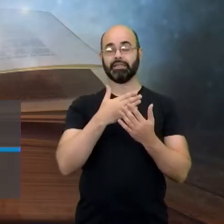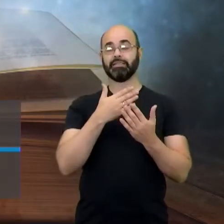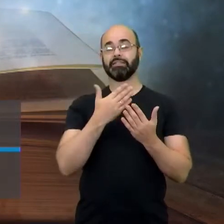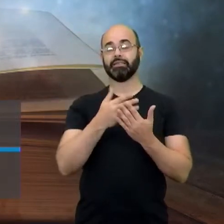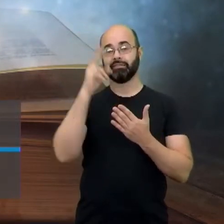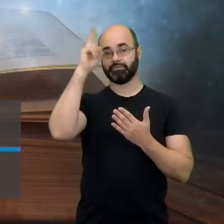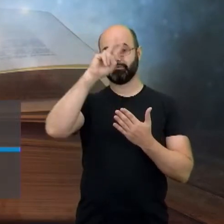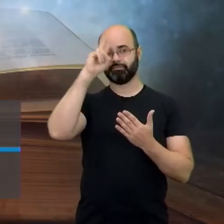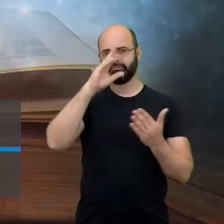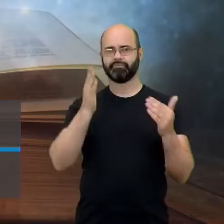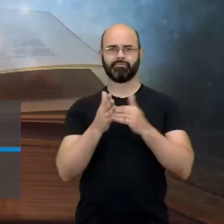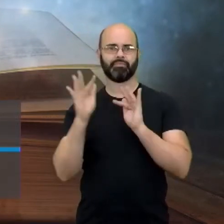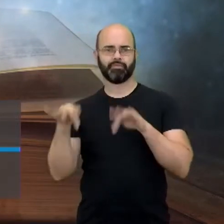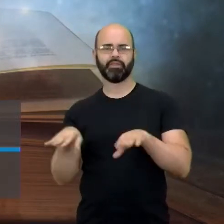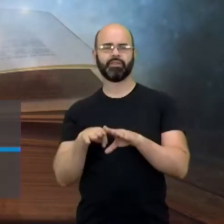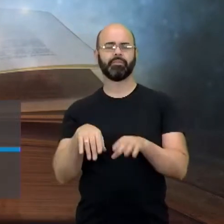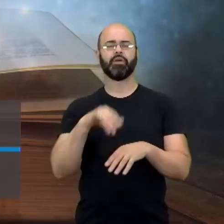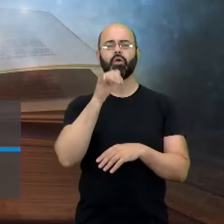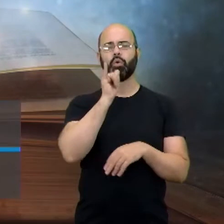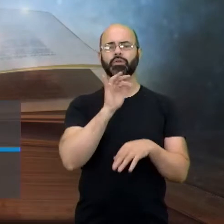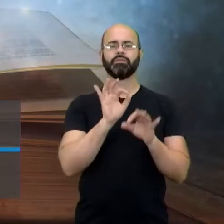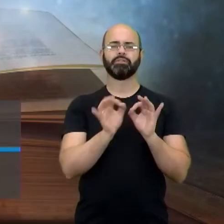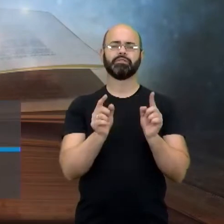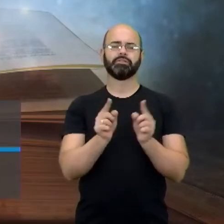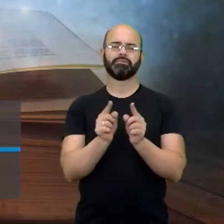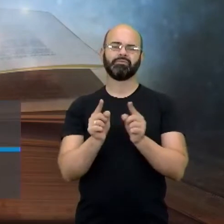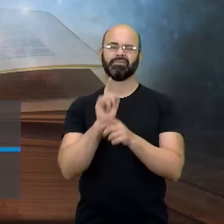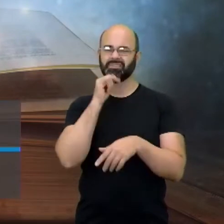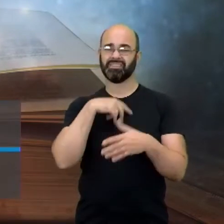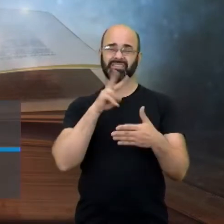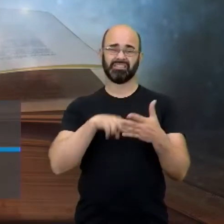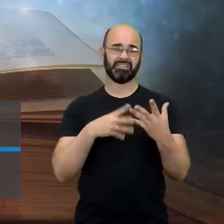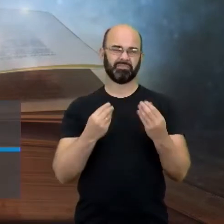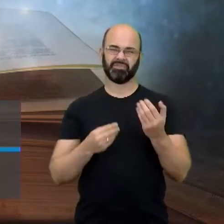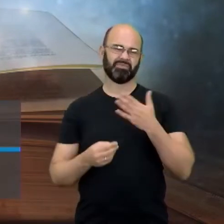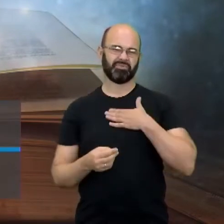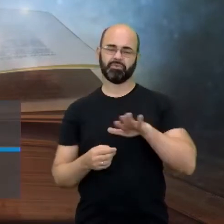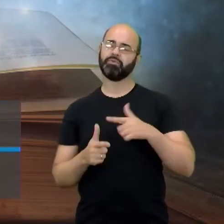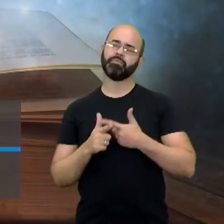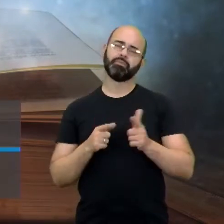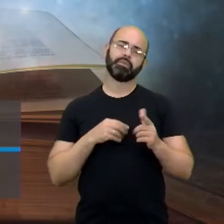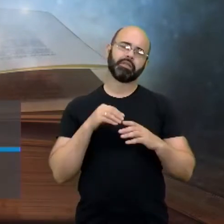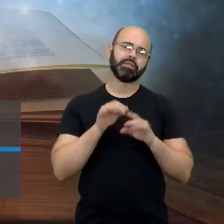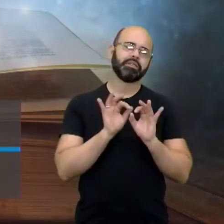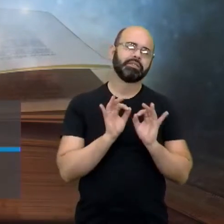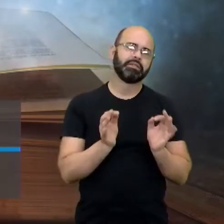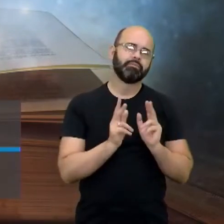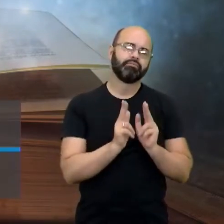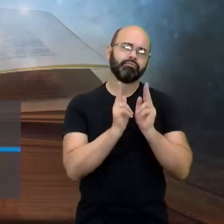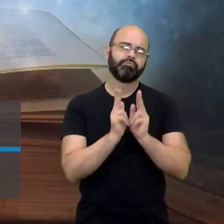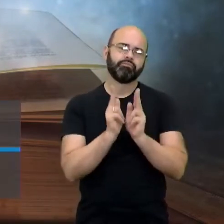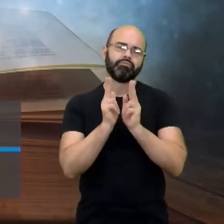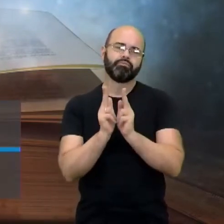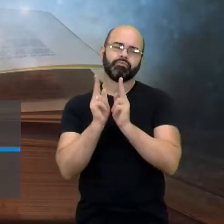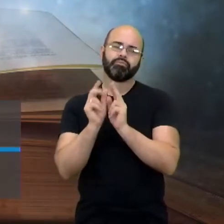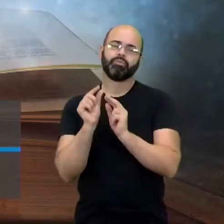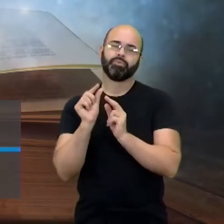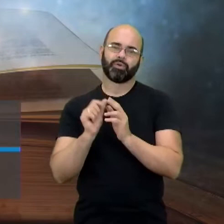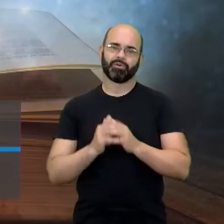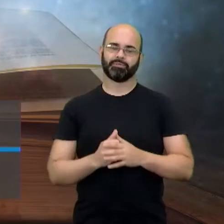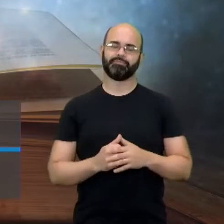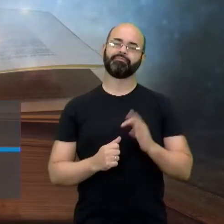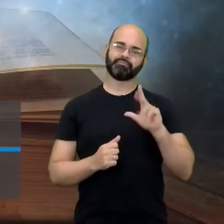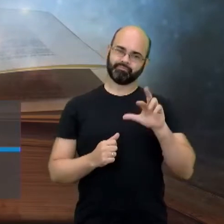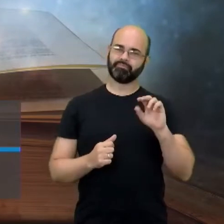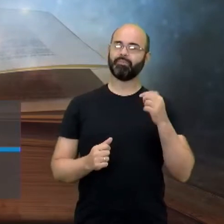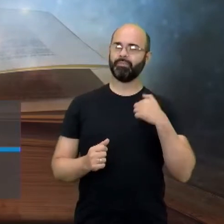E tem vários mini contos aqui, é legal para quem não gosta de ler muito, então tem muitos mini contos. E só para vocês entenderem, é claro que a Pro